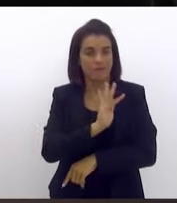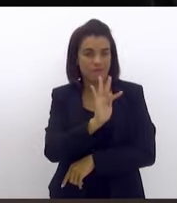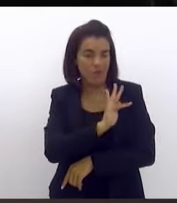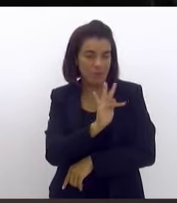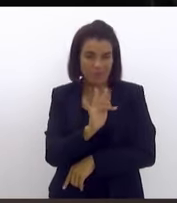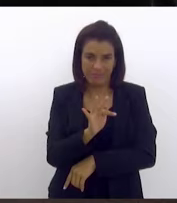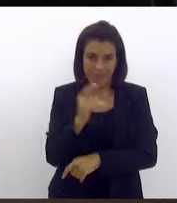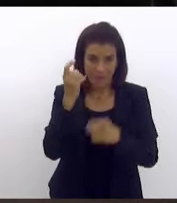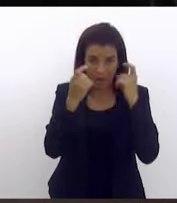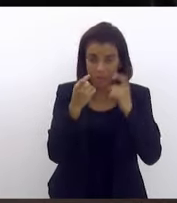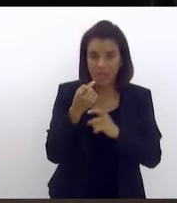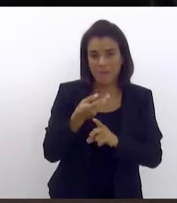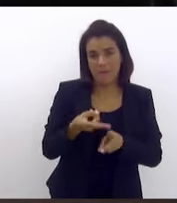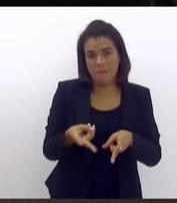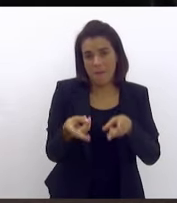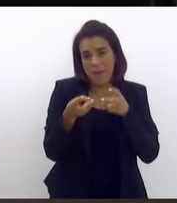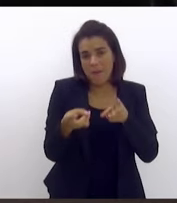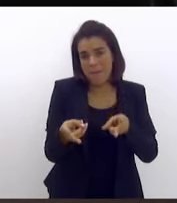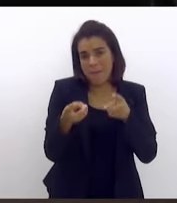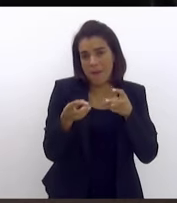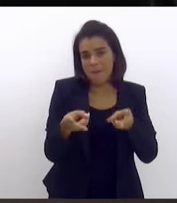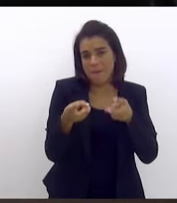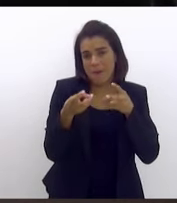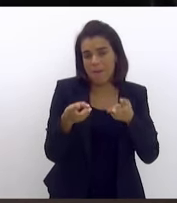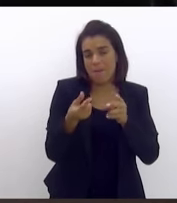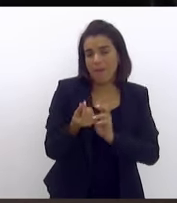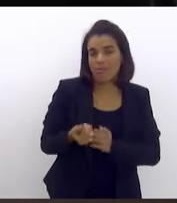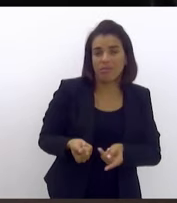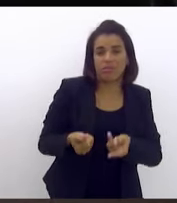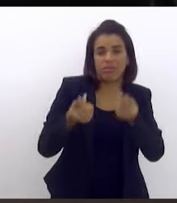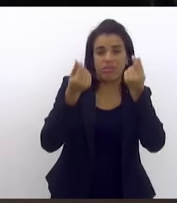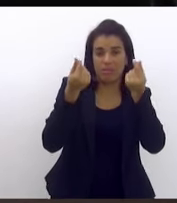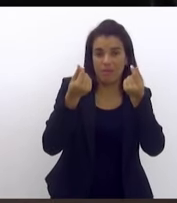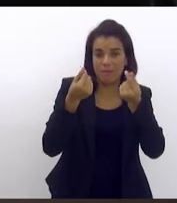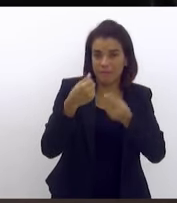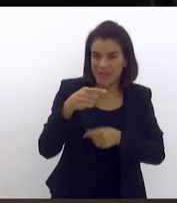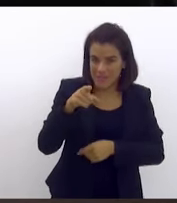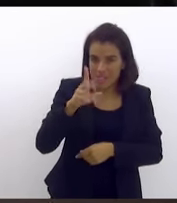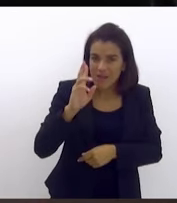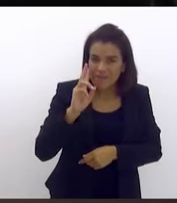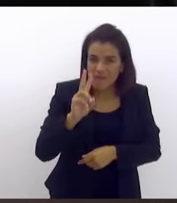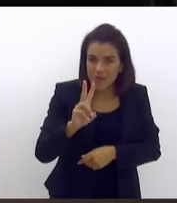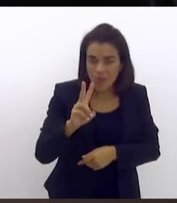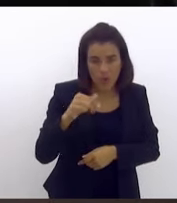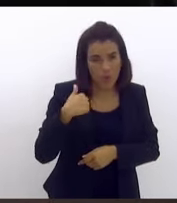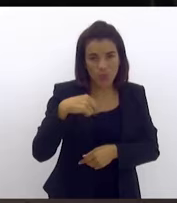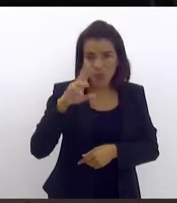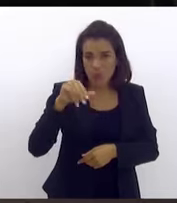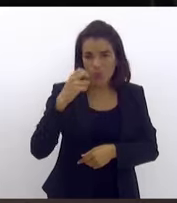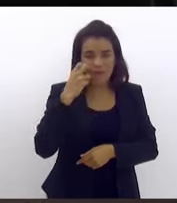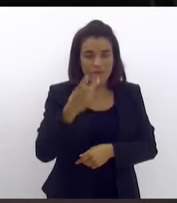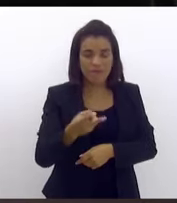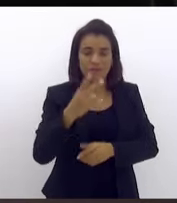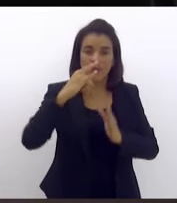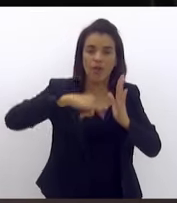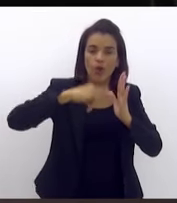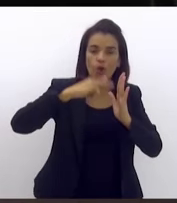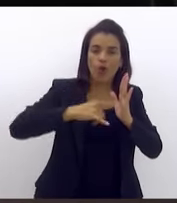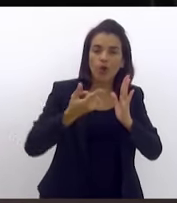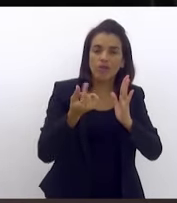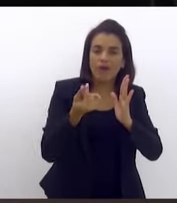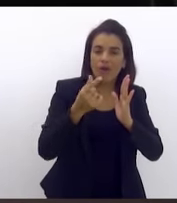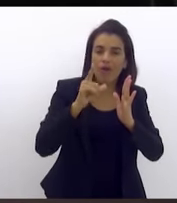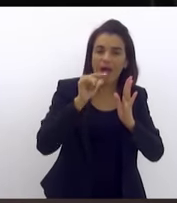preocupados com a questão do lucro. Até hoje eu não vi nenhuma conta, deputado Paulo, baixar. Até hoje eu não vi nenhuma conta baixar